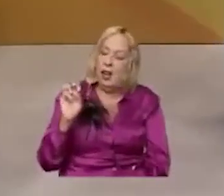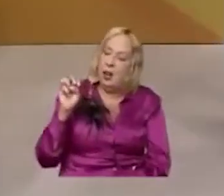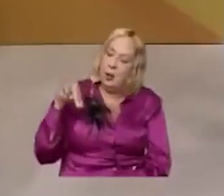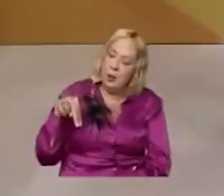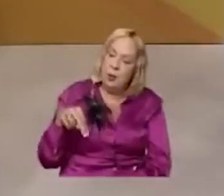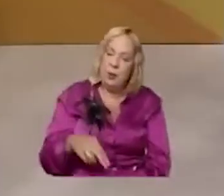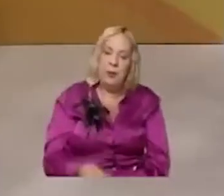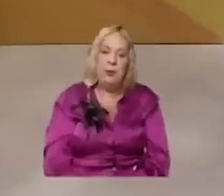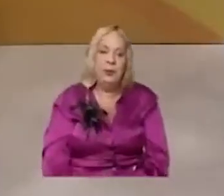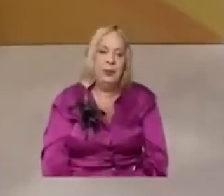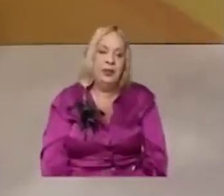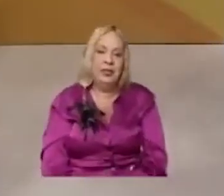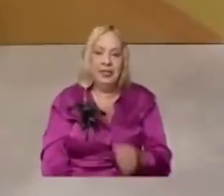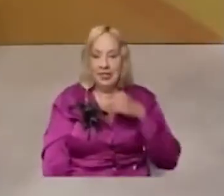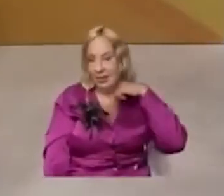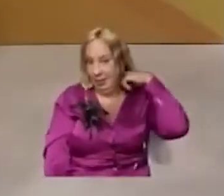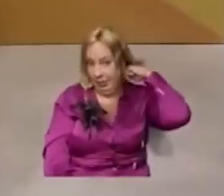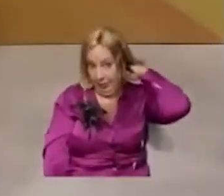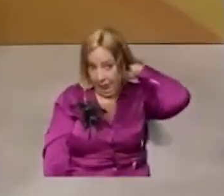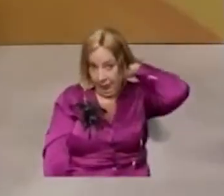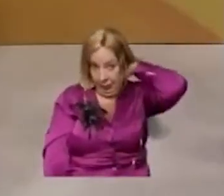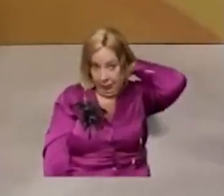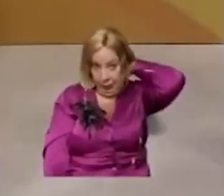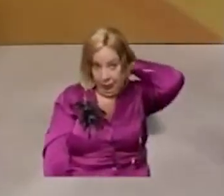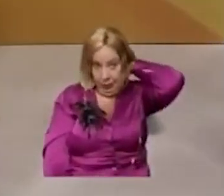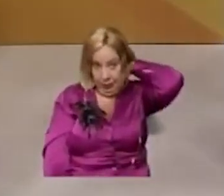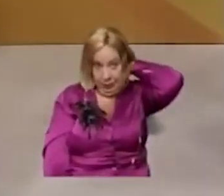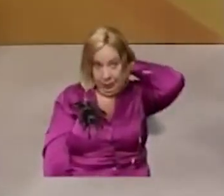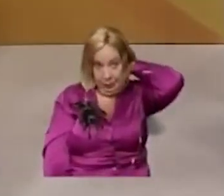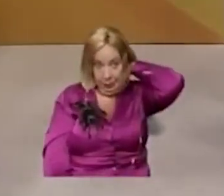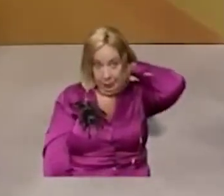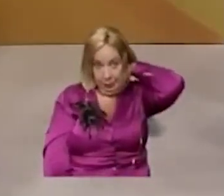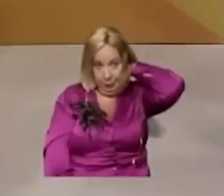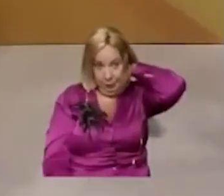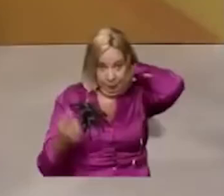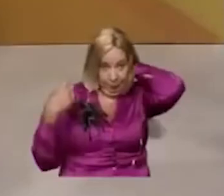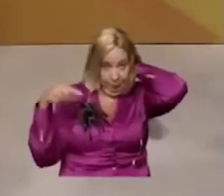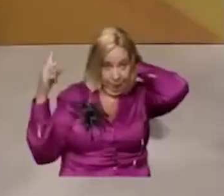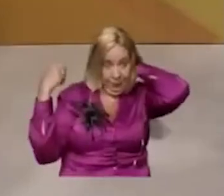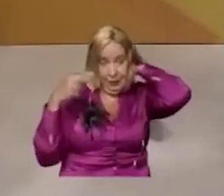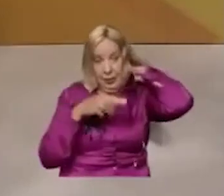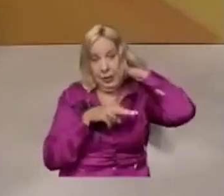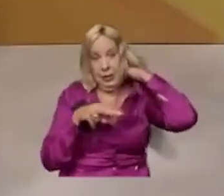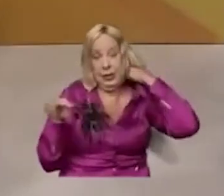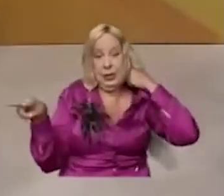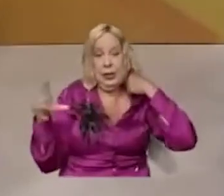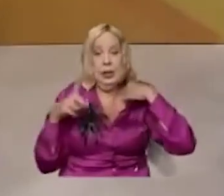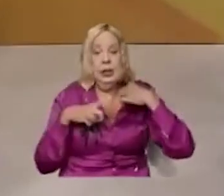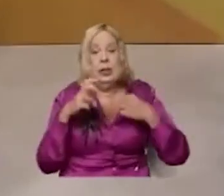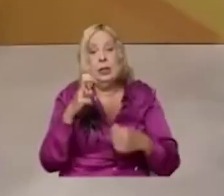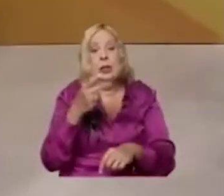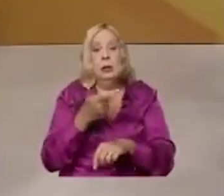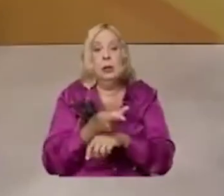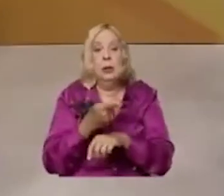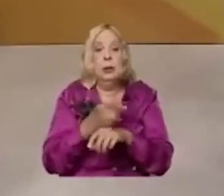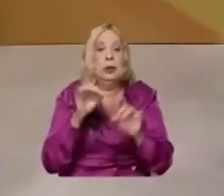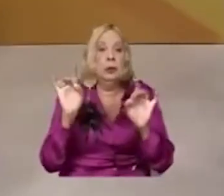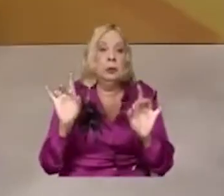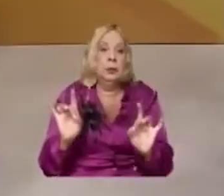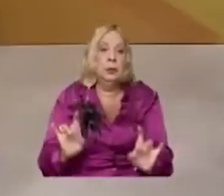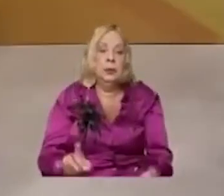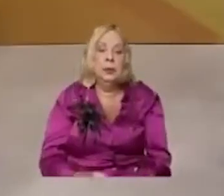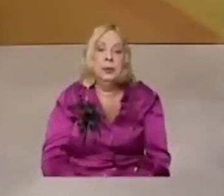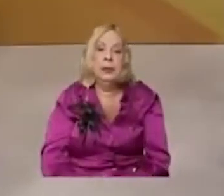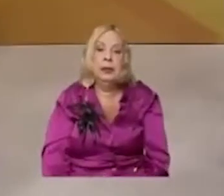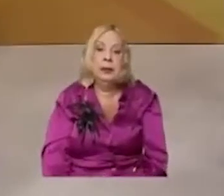sendo ele, eu digo, eu já começo a festa agora. E ó, na semana passada tivemos 5 prêmios especiais. E aí o José Augusto, que